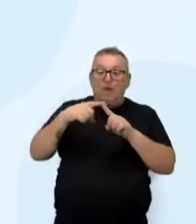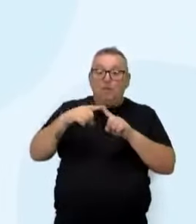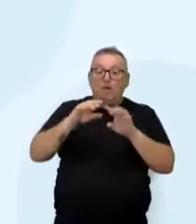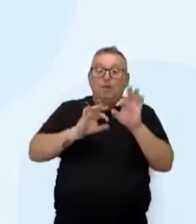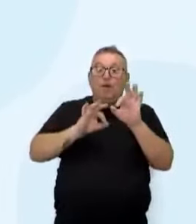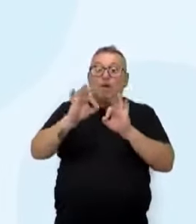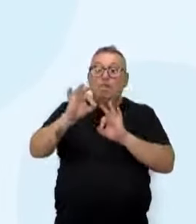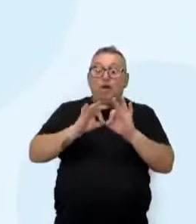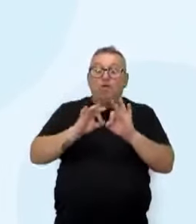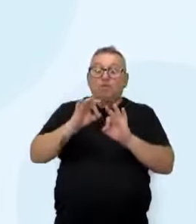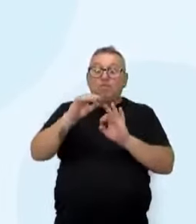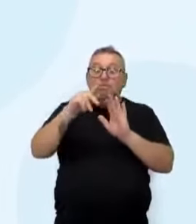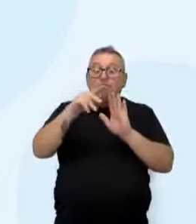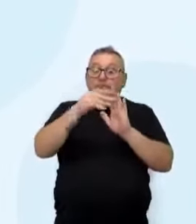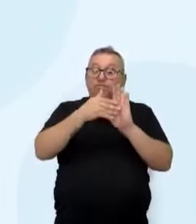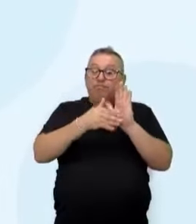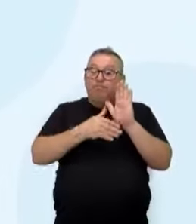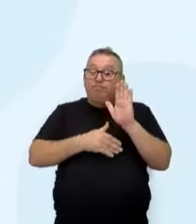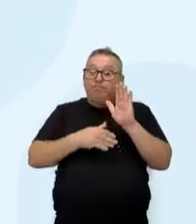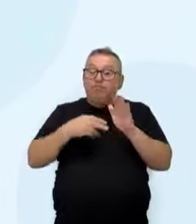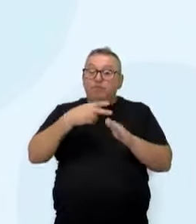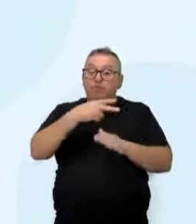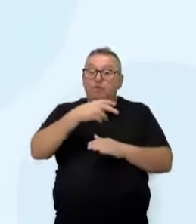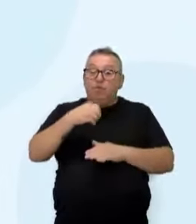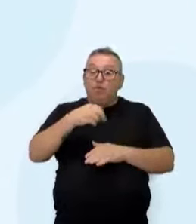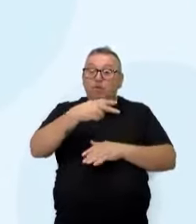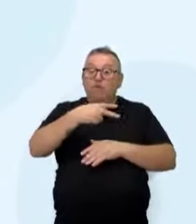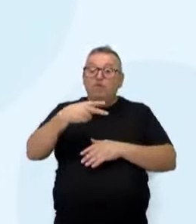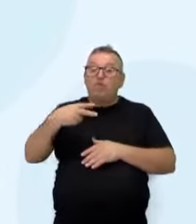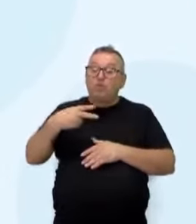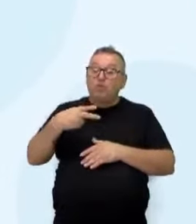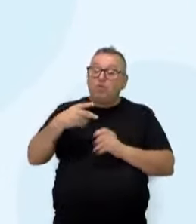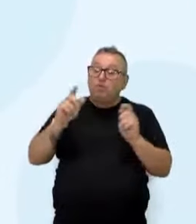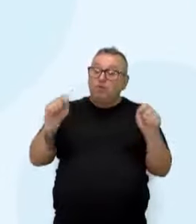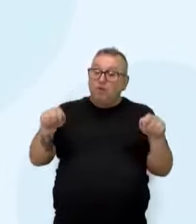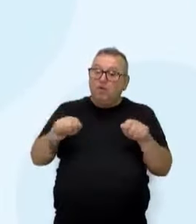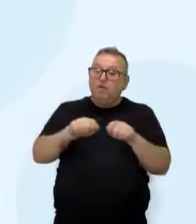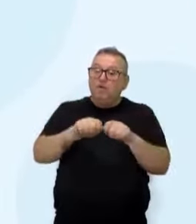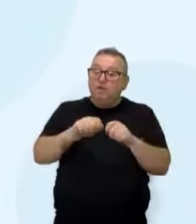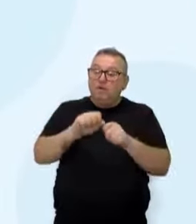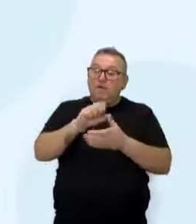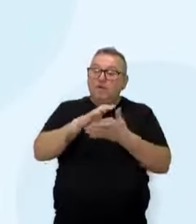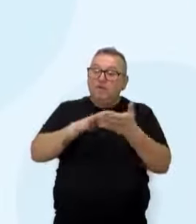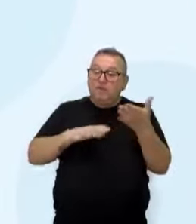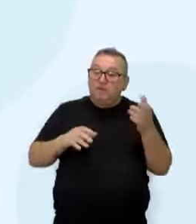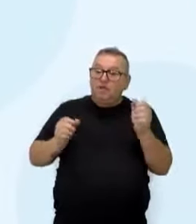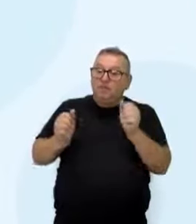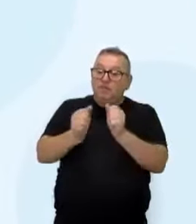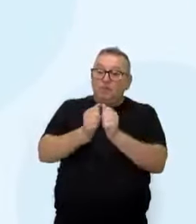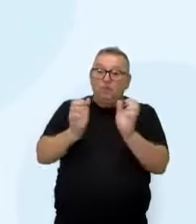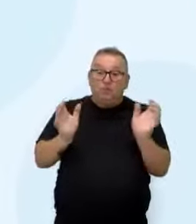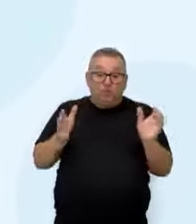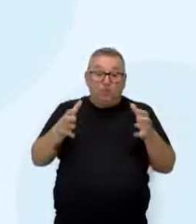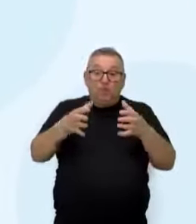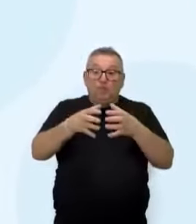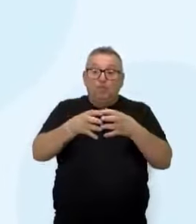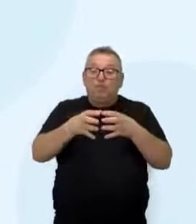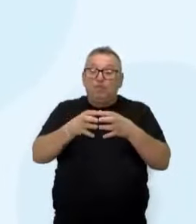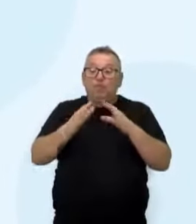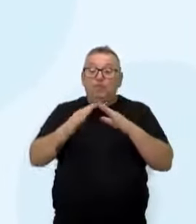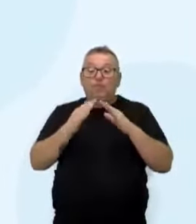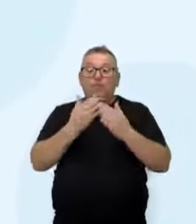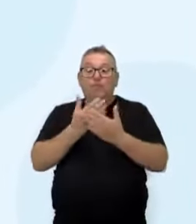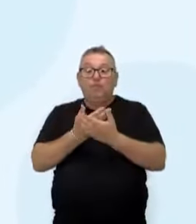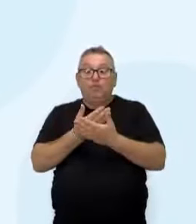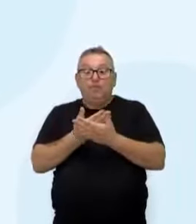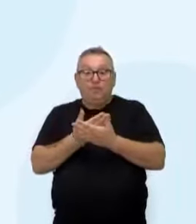para 2022, para que vocês possam realizar essa atividade junto com as suas equipes, né, nas escolas, para